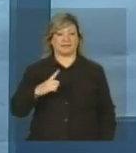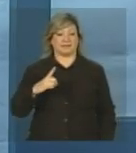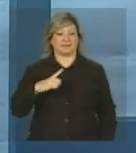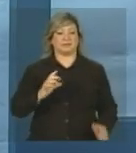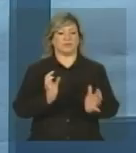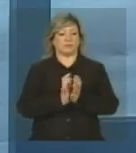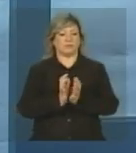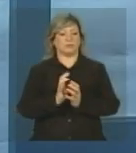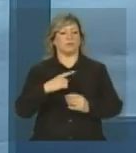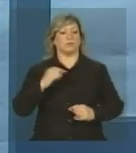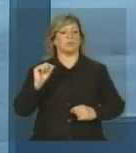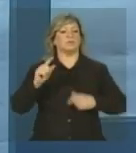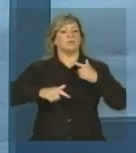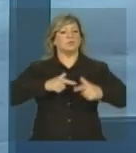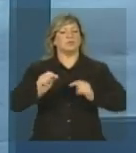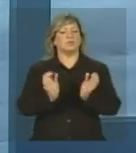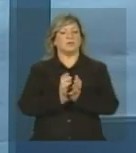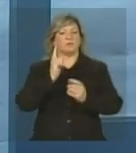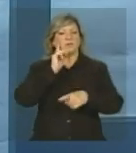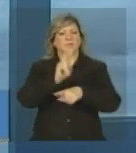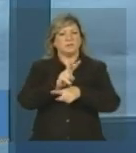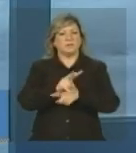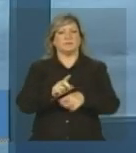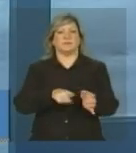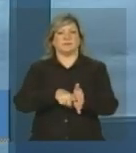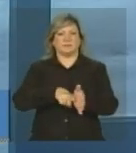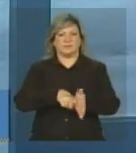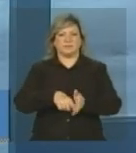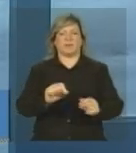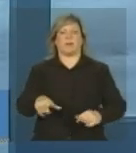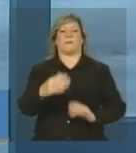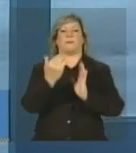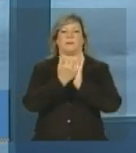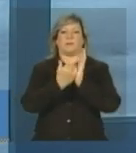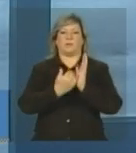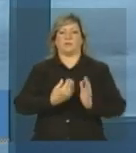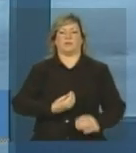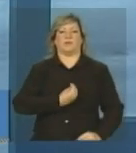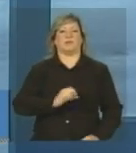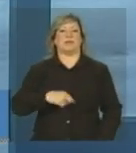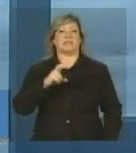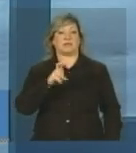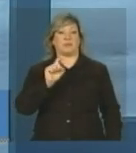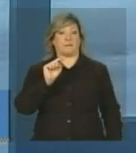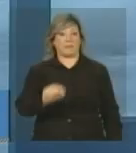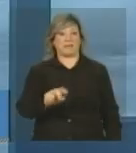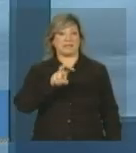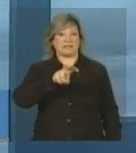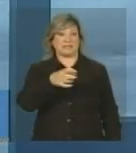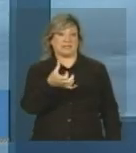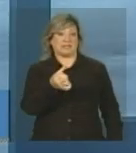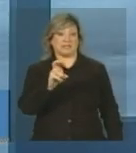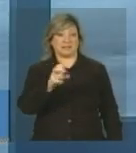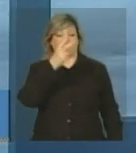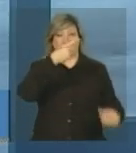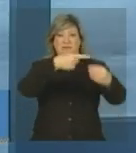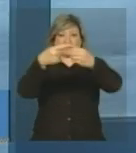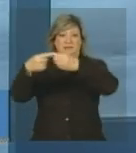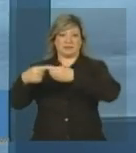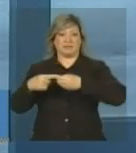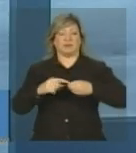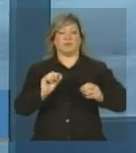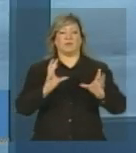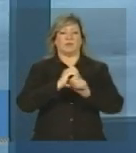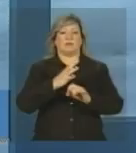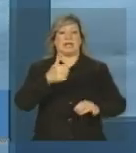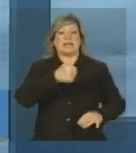com uma estrutura para fiscalizar e acompanhar a execução do programa Bolsa Família. São 5.565 municípios e cerca de